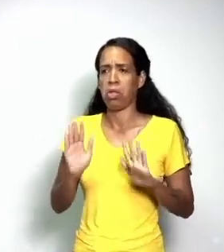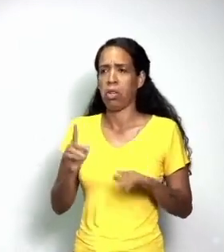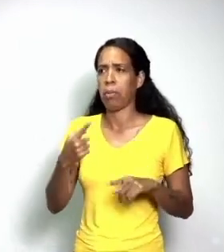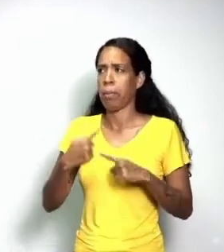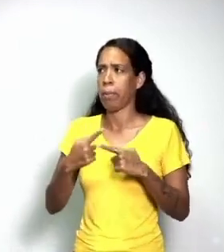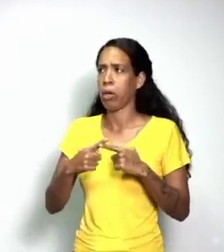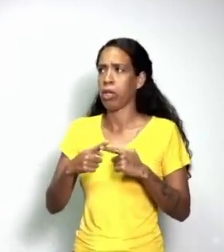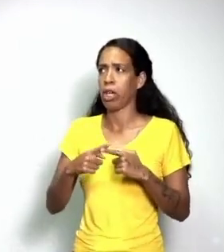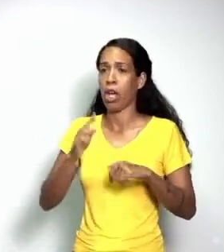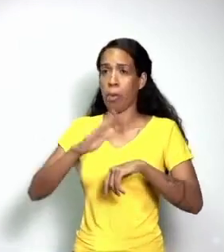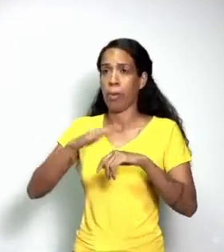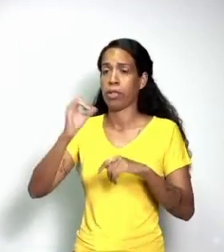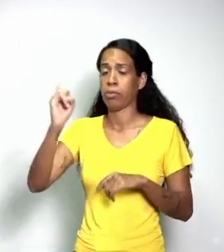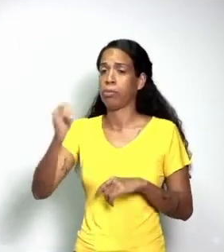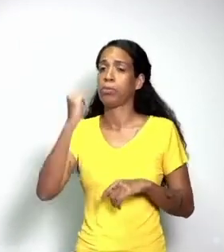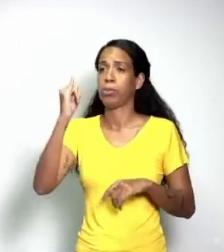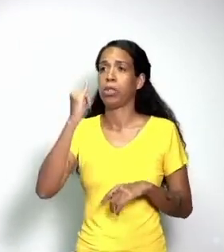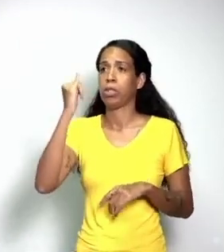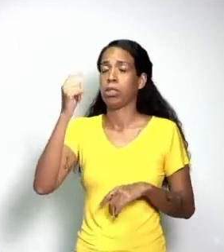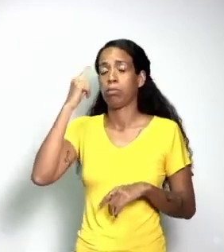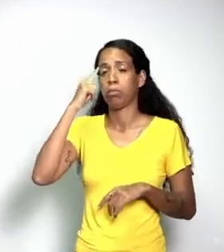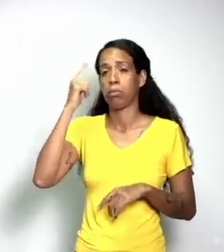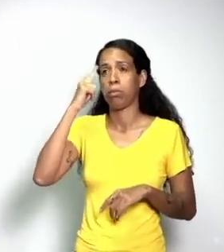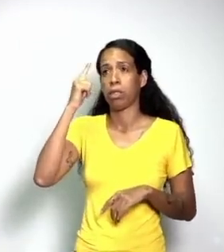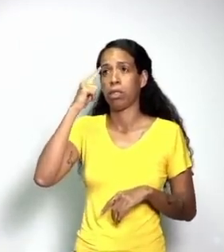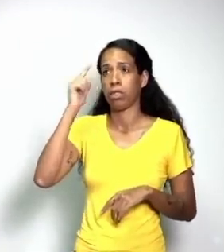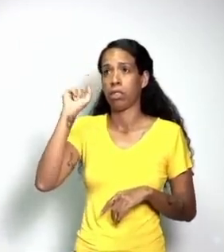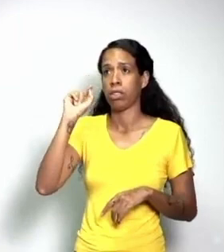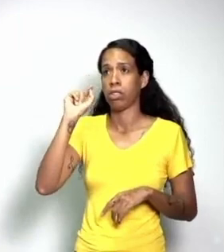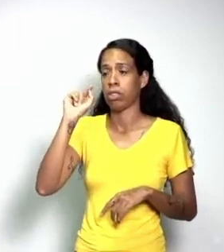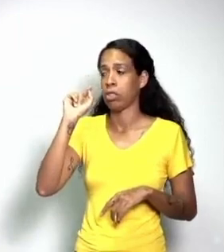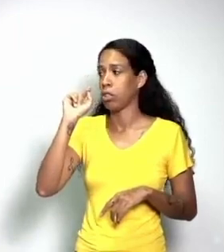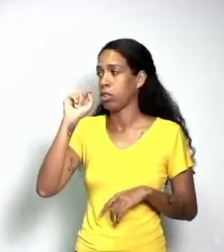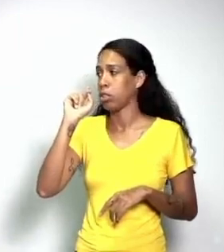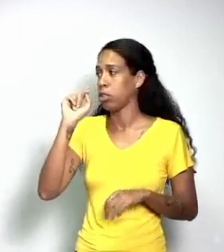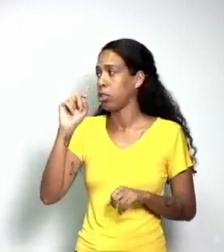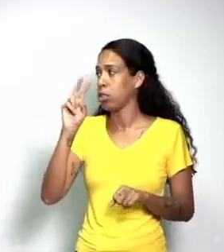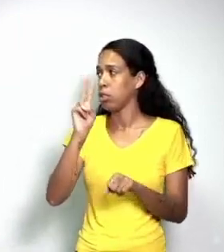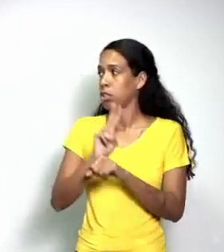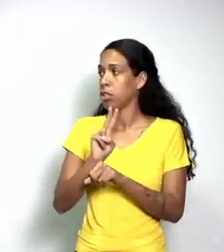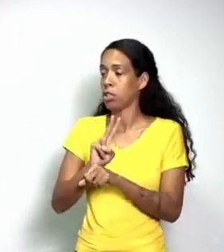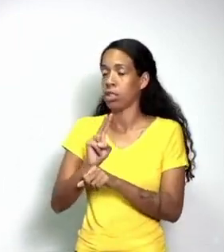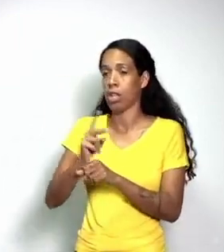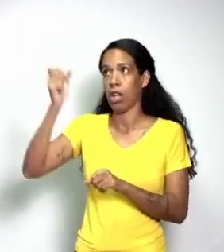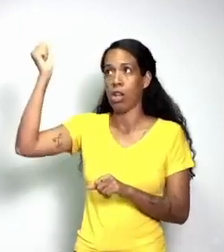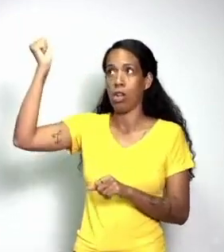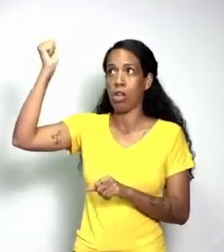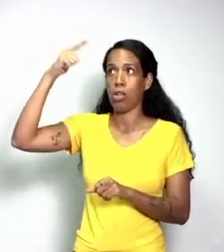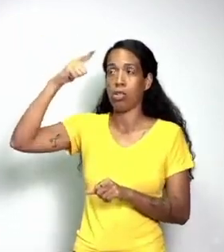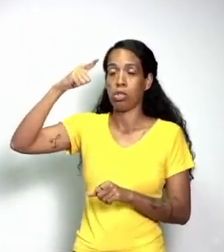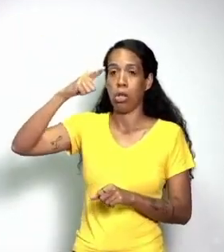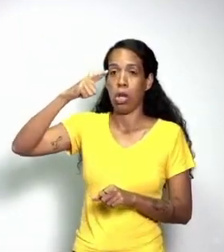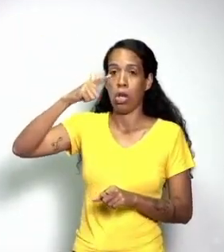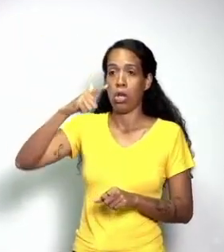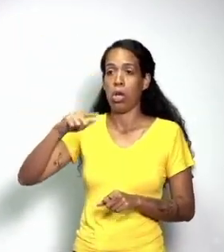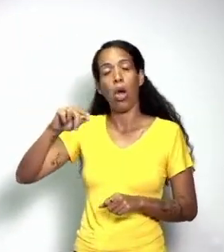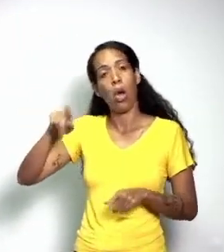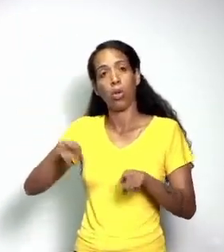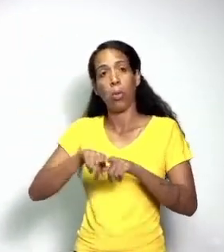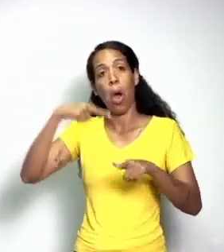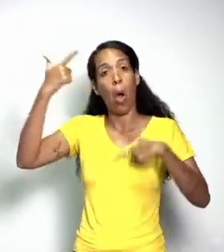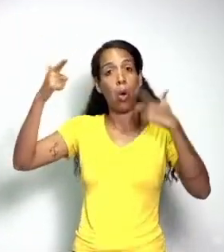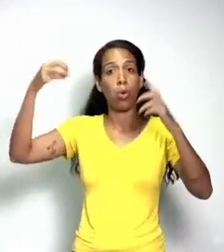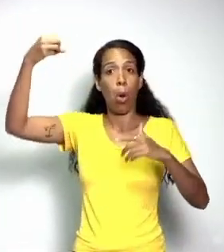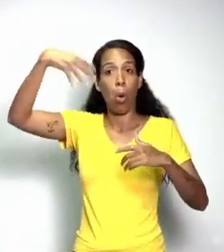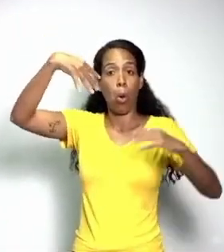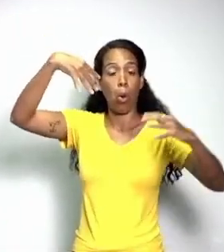função principal é pensando no, na defesa, né, da luz solar, só que também de outras luzes que